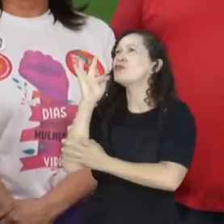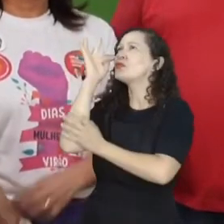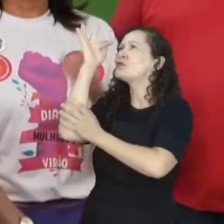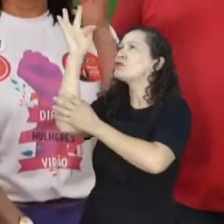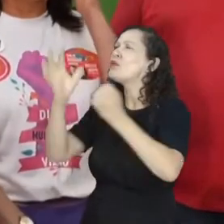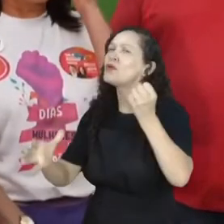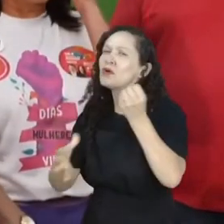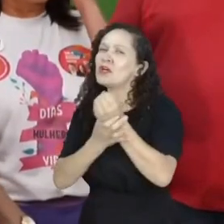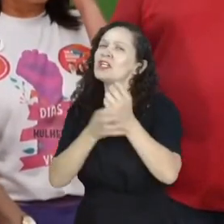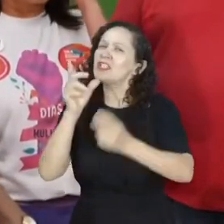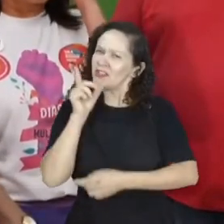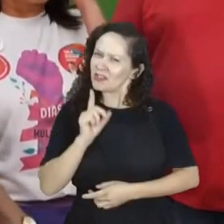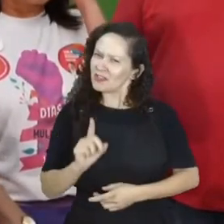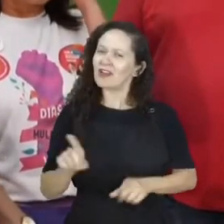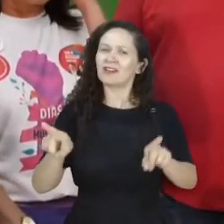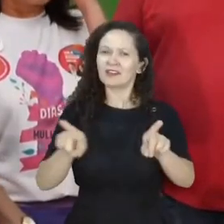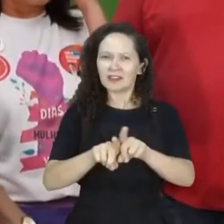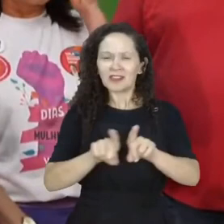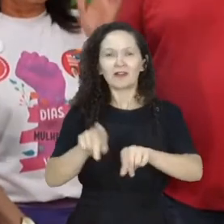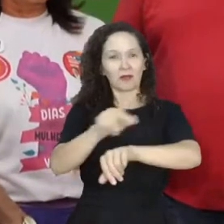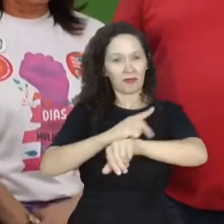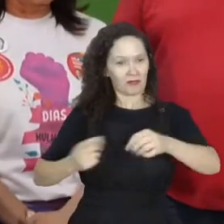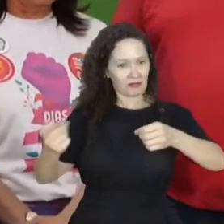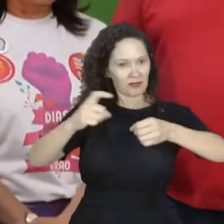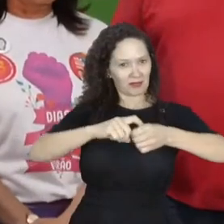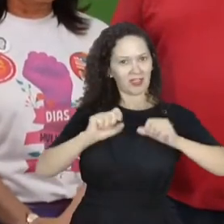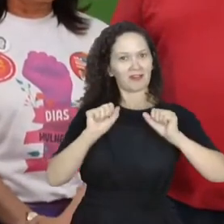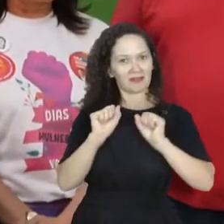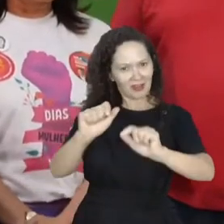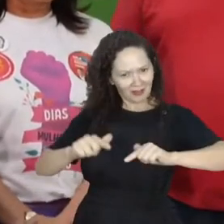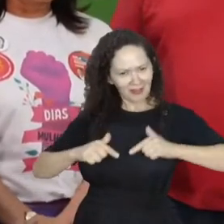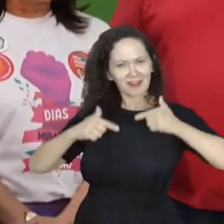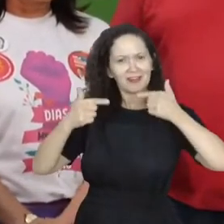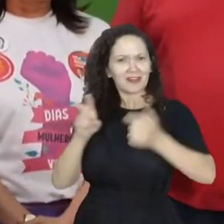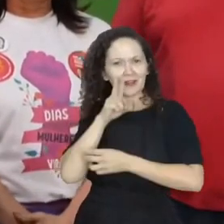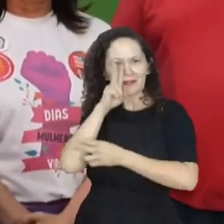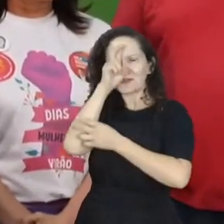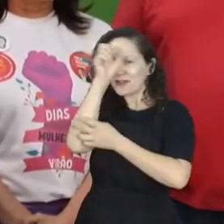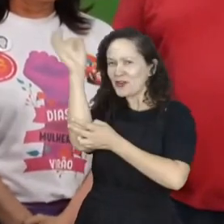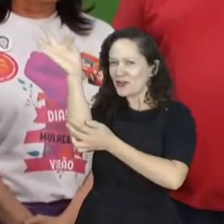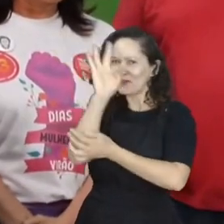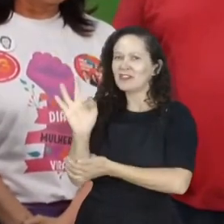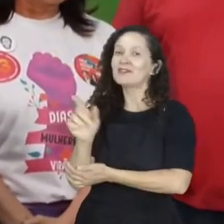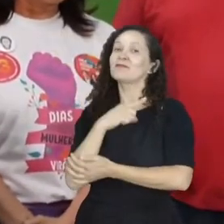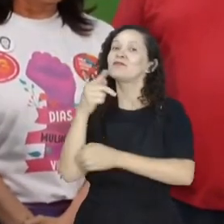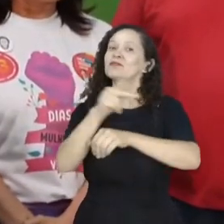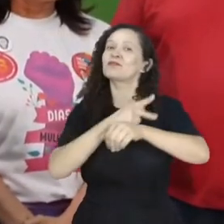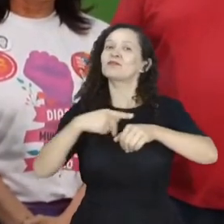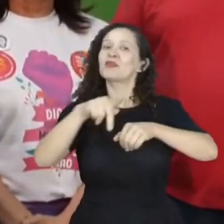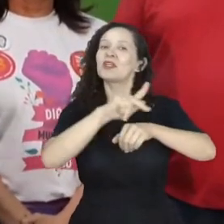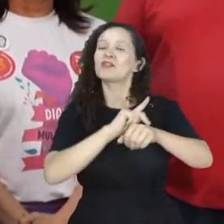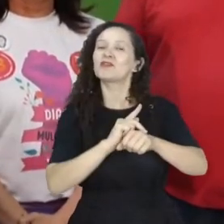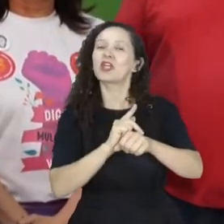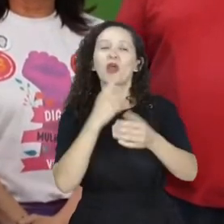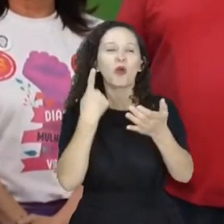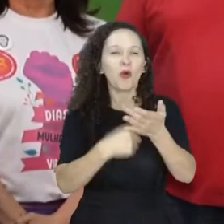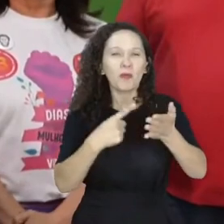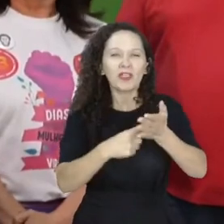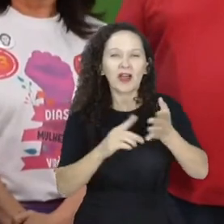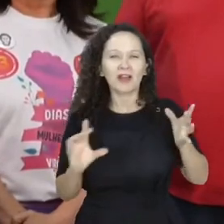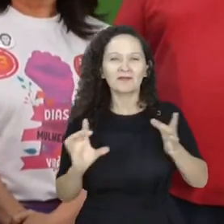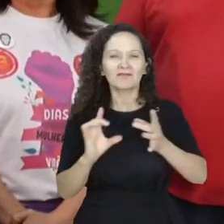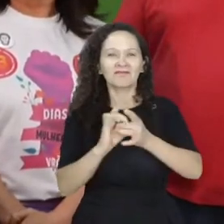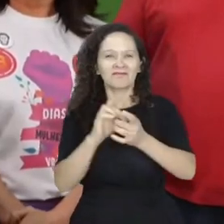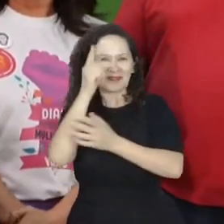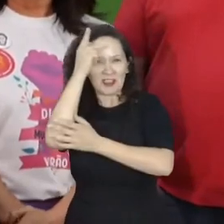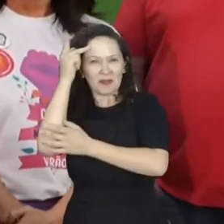do país. Esse país precisa voltar a se abrir para o mundo. Nós precisamos de um país fechado. Ninguém quer vir